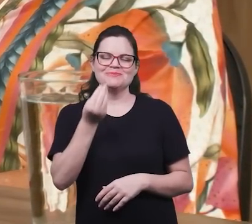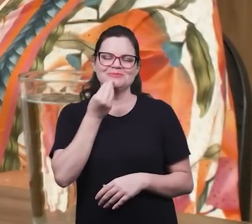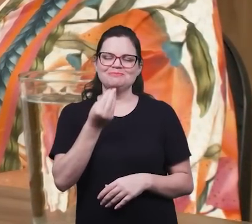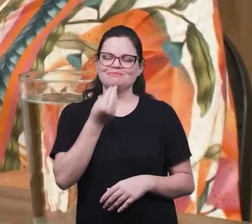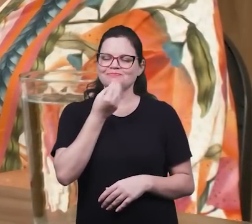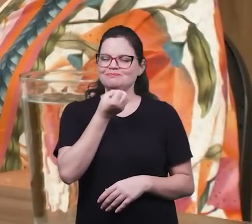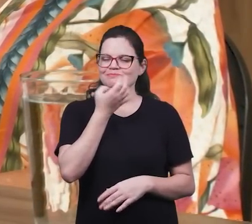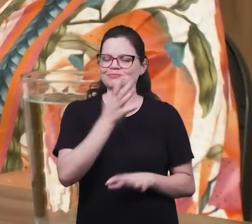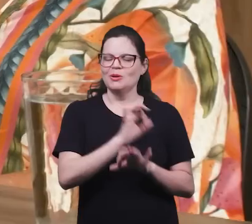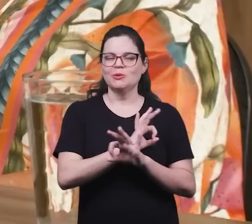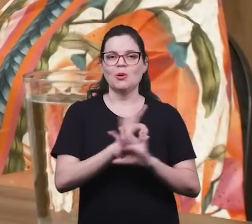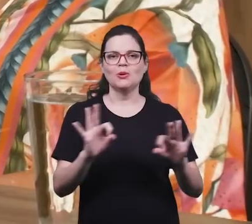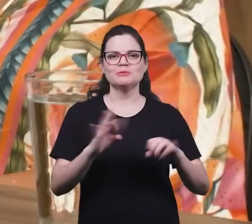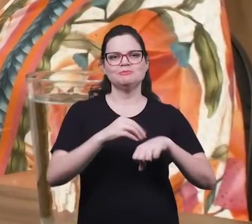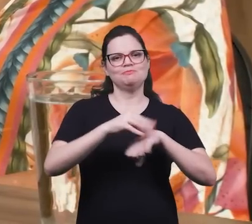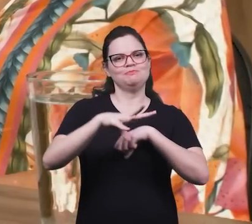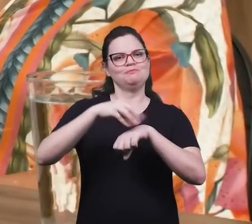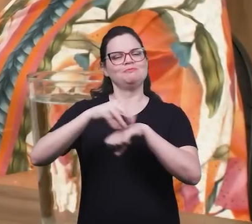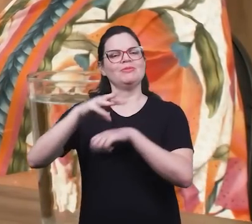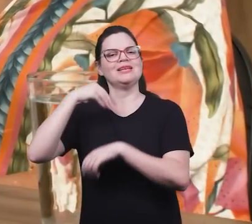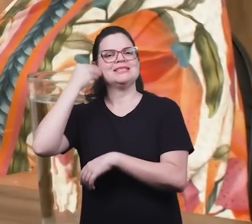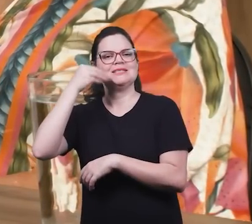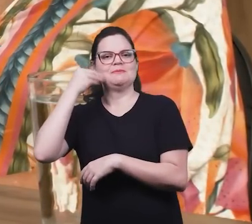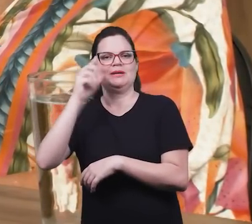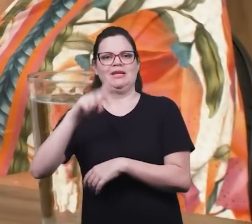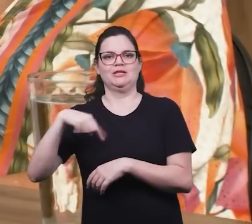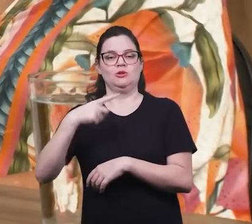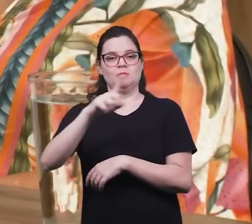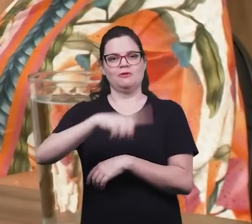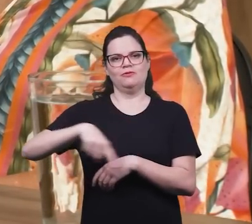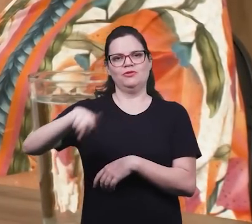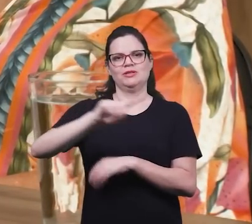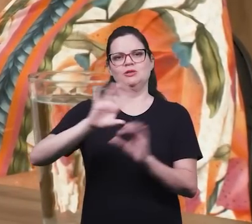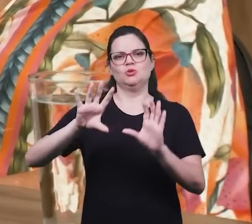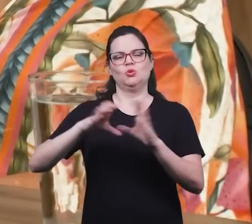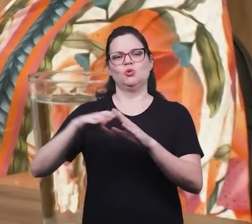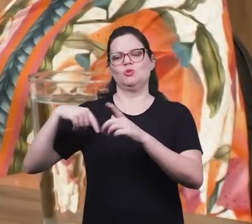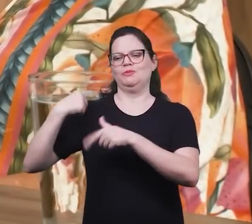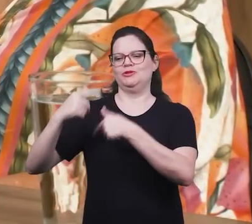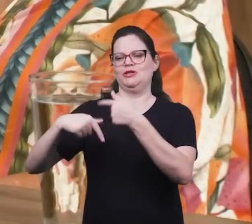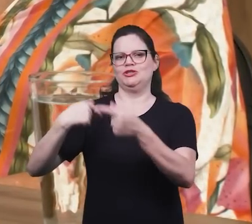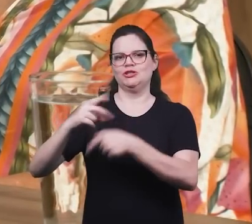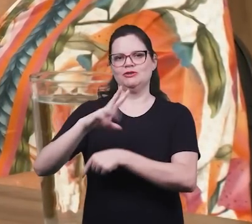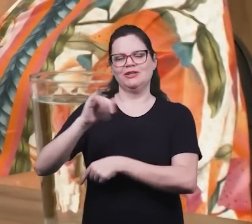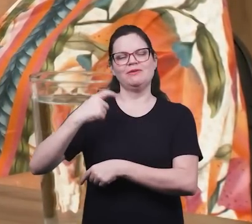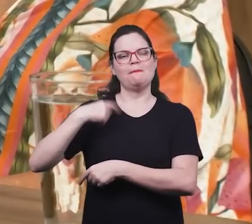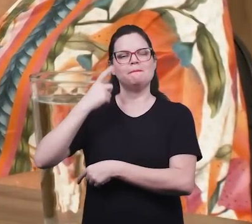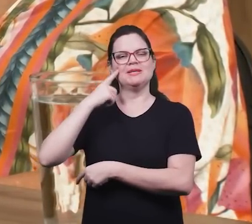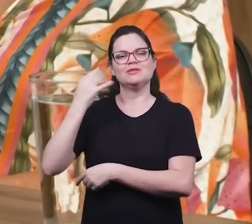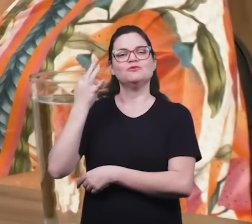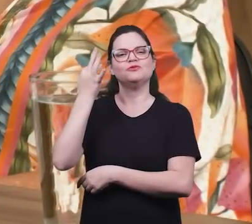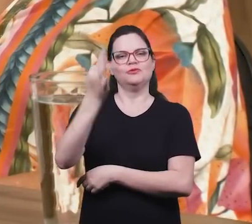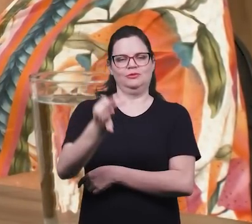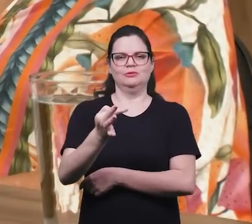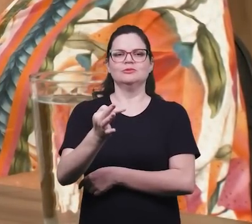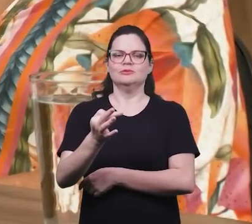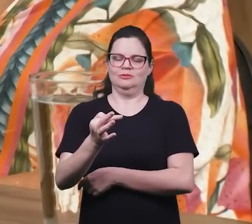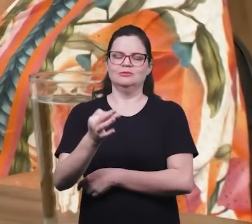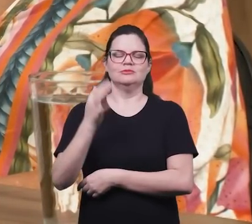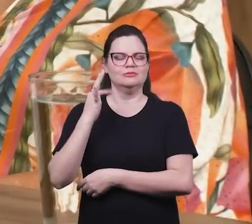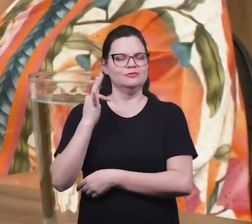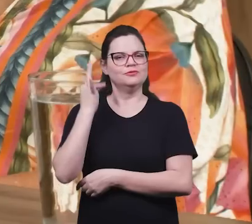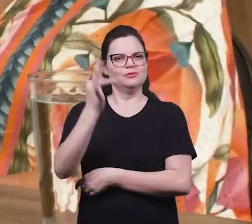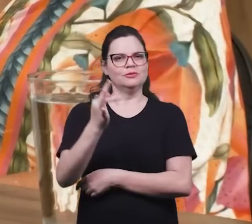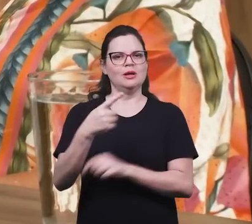muito boa para transmitirmos experiências nossas para uma geração que está olhando para um futuro, né? Que é um futuro próprio para essa